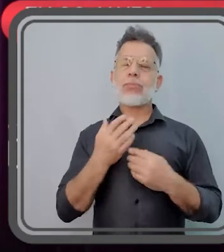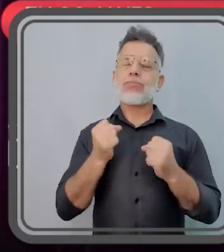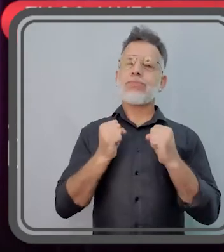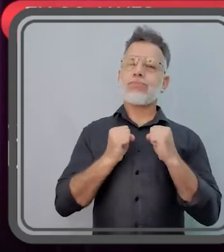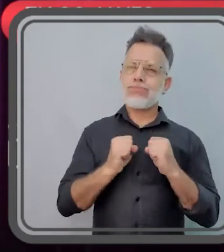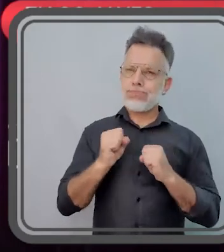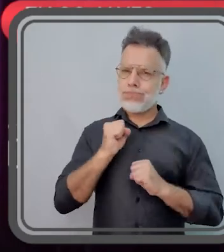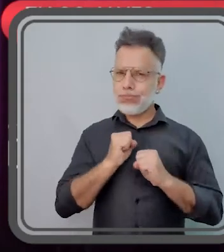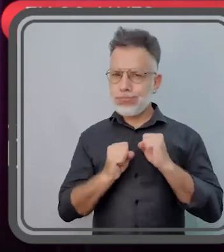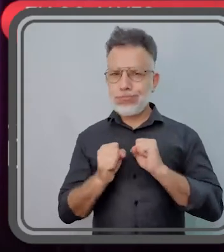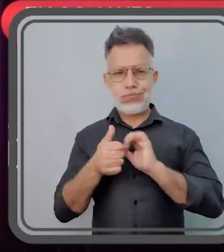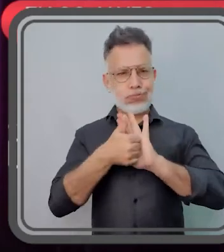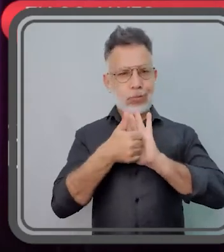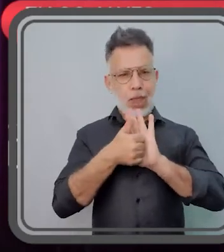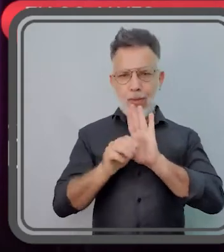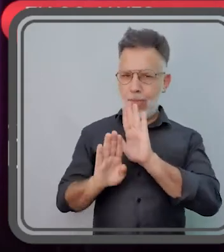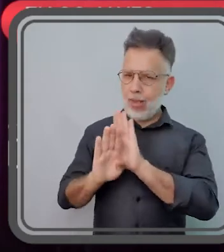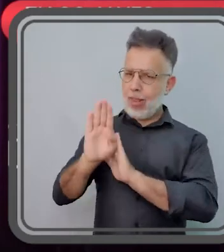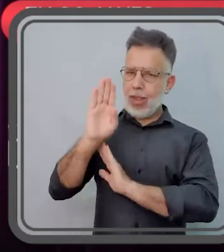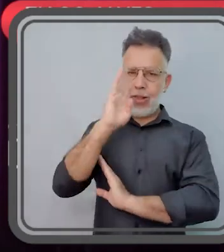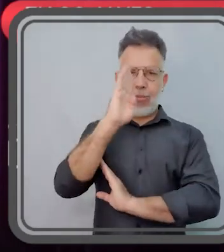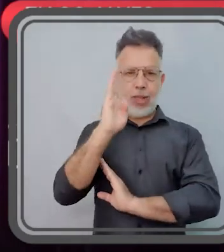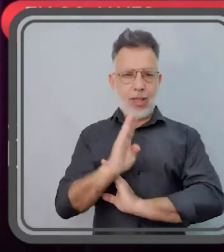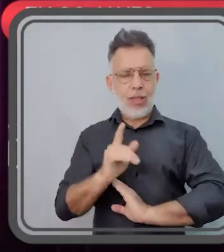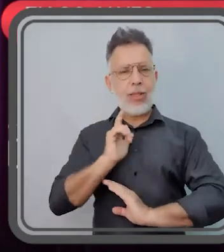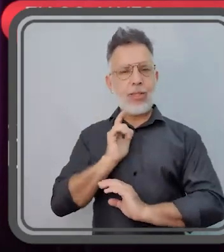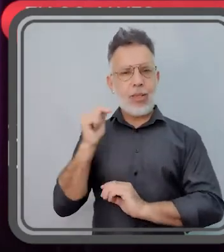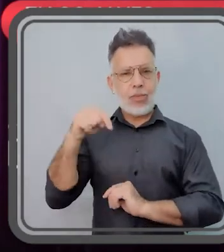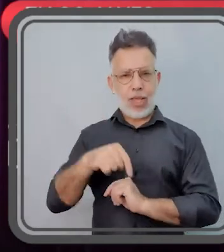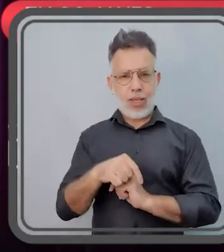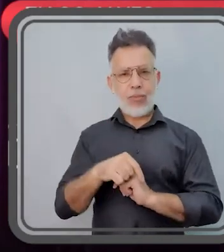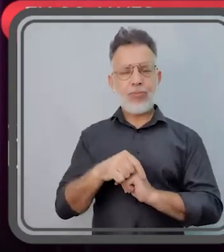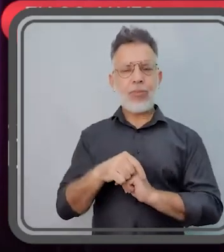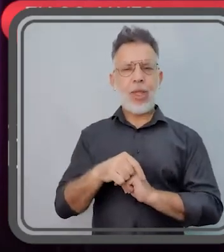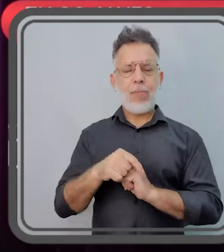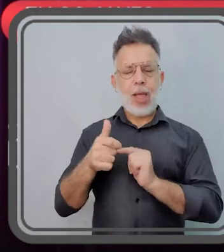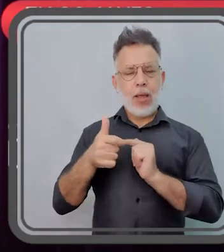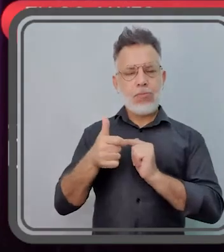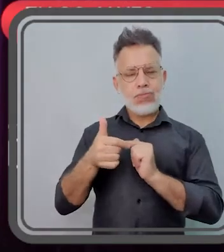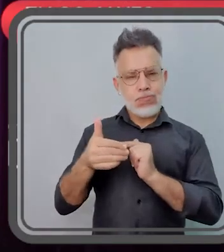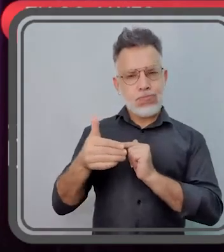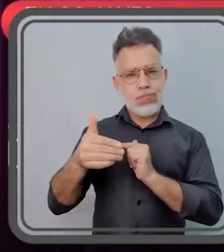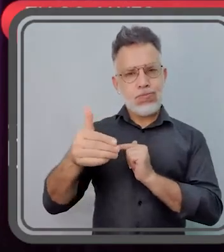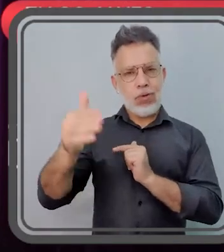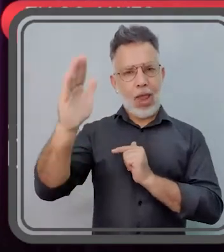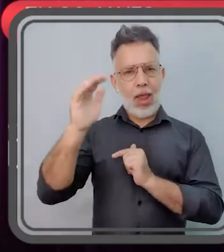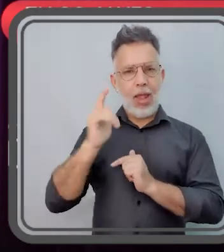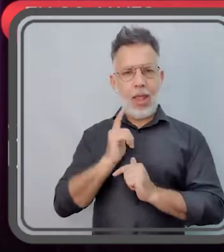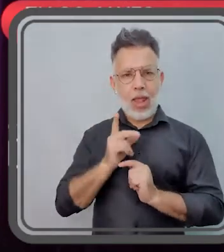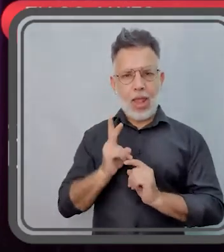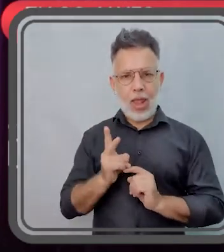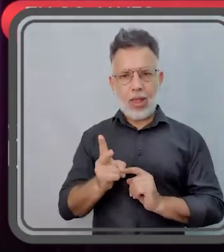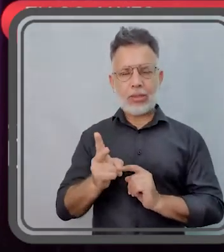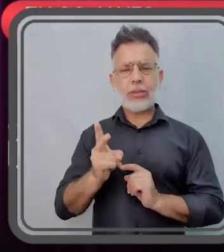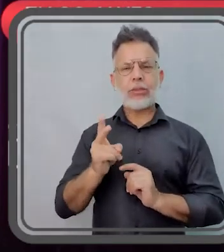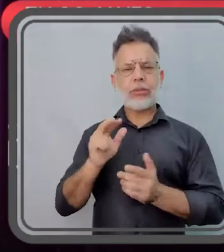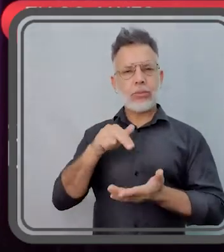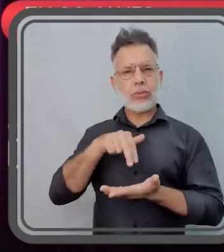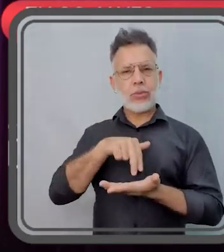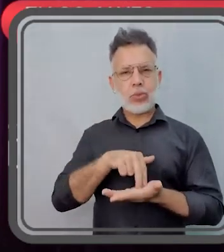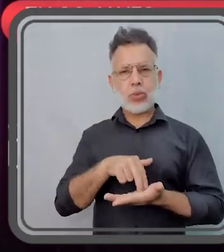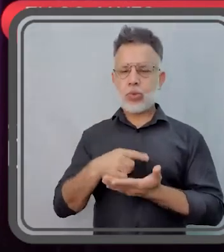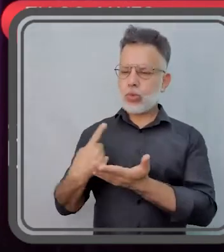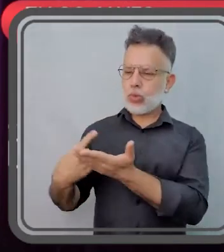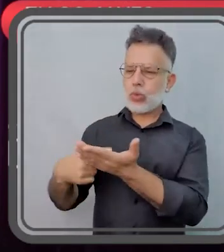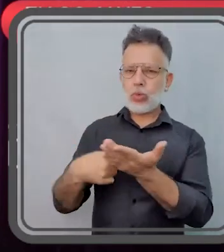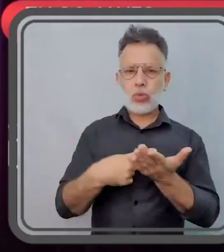uma perspectiva de crescer no Brasil e estamos aqui para o longo prazo e estabilizamos nossos